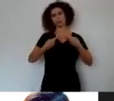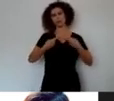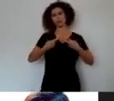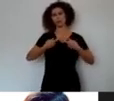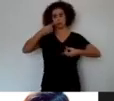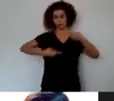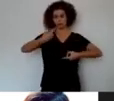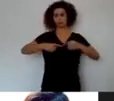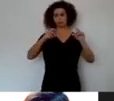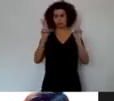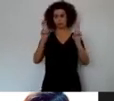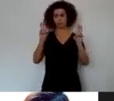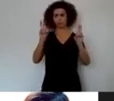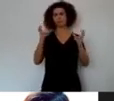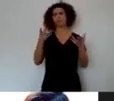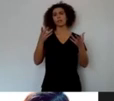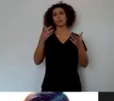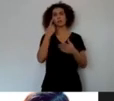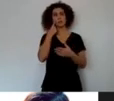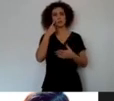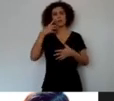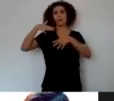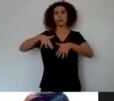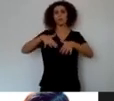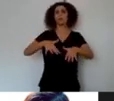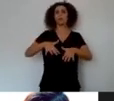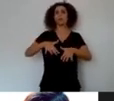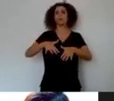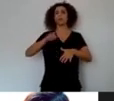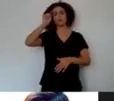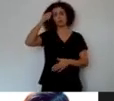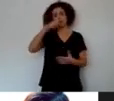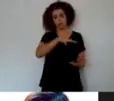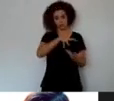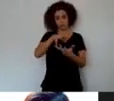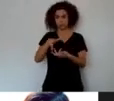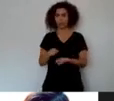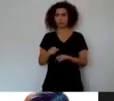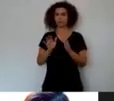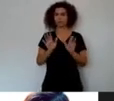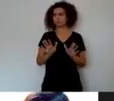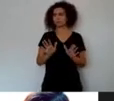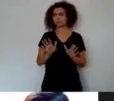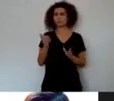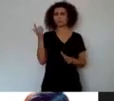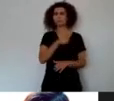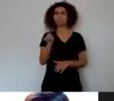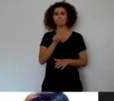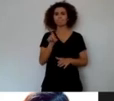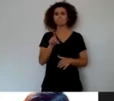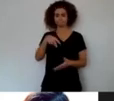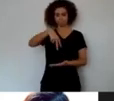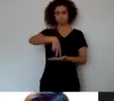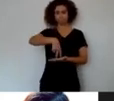né, está tendo toda essa questão do movimento negro, acho que no mundo a gente não está conseguindo um local de posição nisso